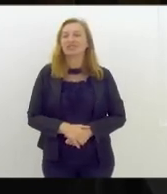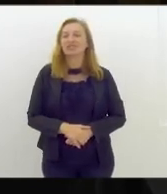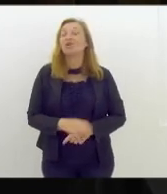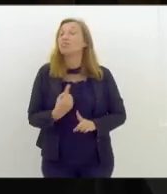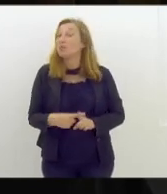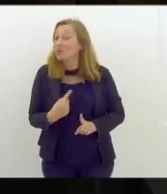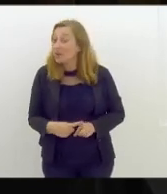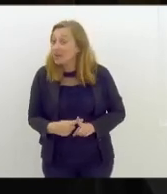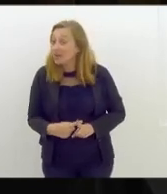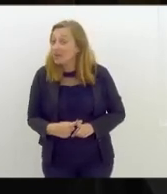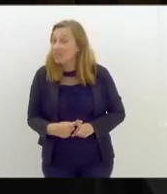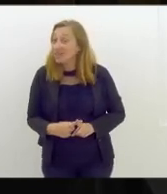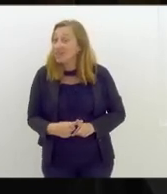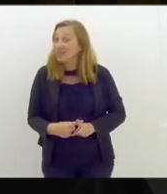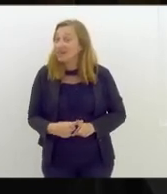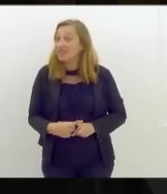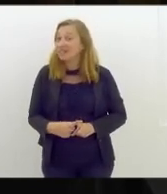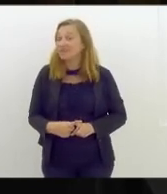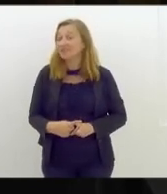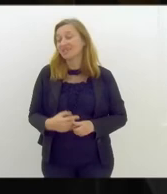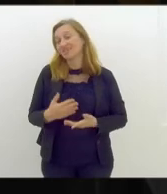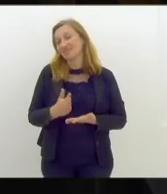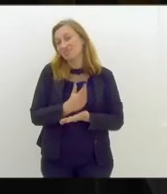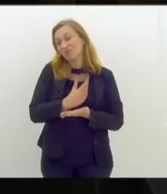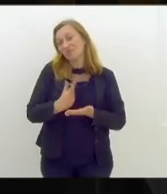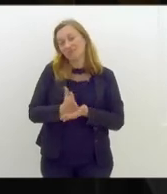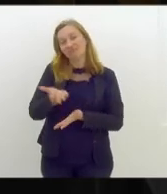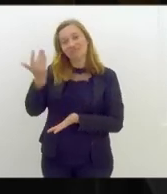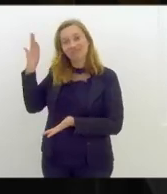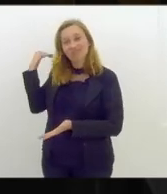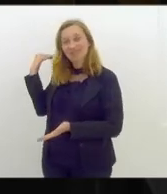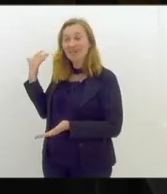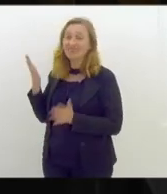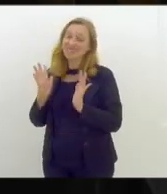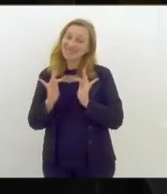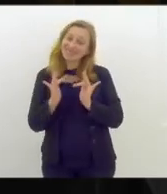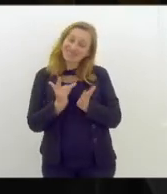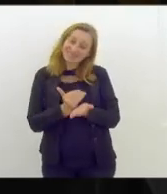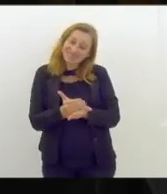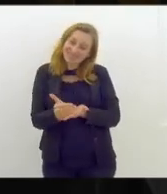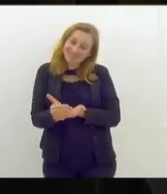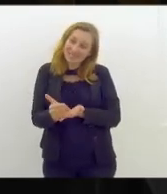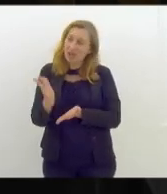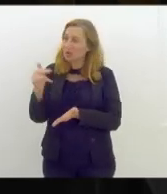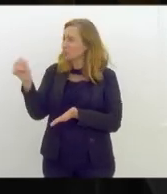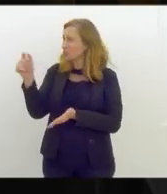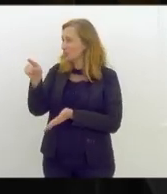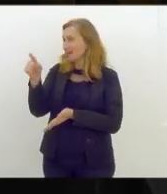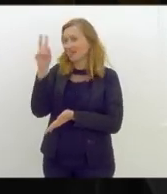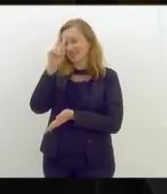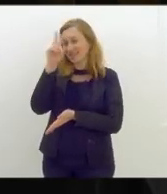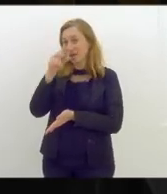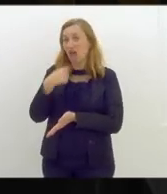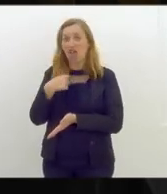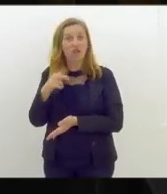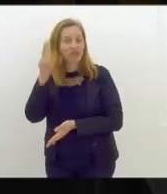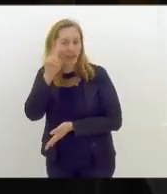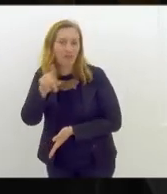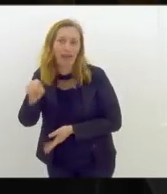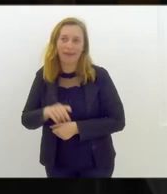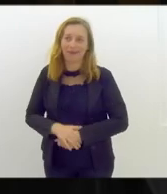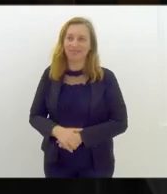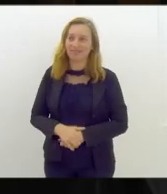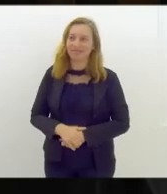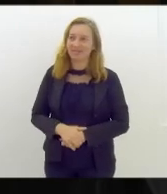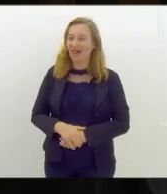Por quê? No 6 de outubro, de algum momento lá atrás, nós começamos a namorar. Ela nunca lembra. Sou sempre eu que tenho que falar. Aí